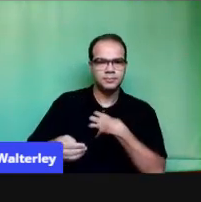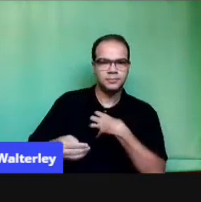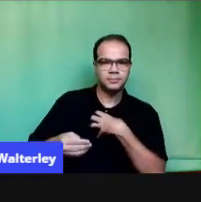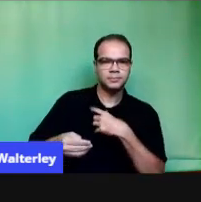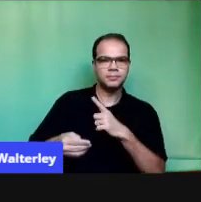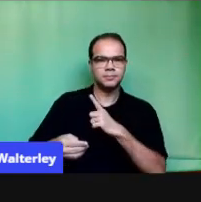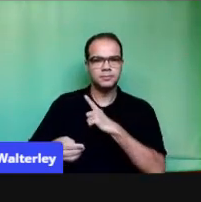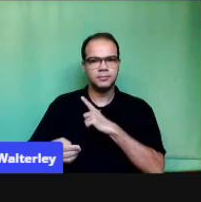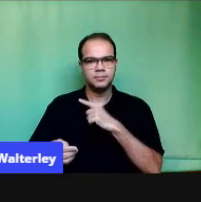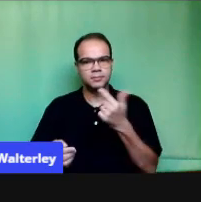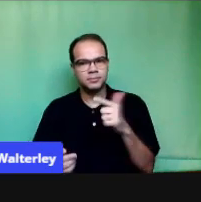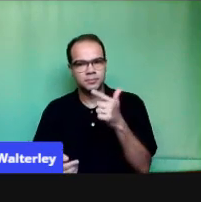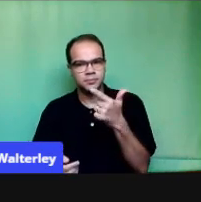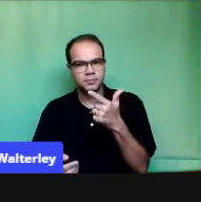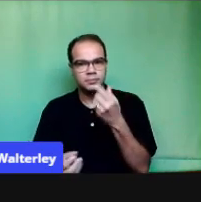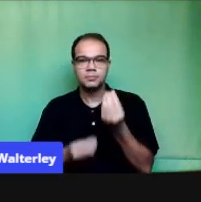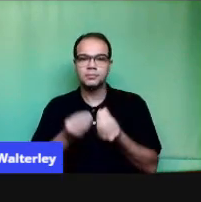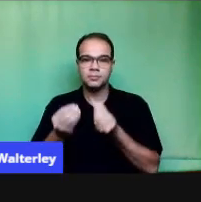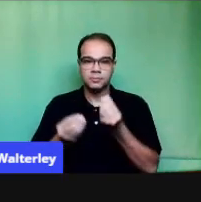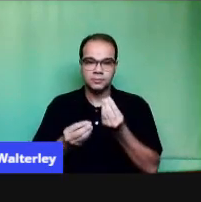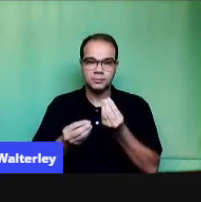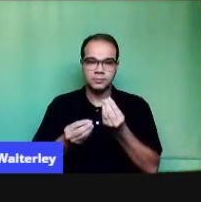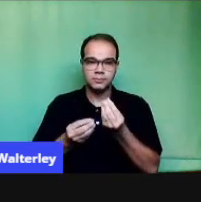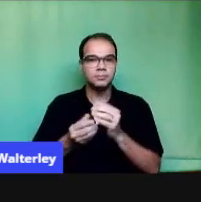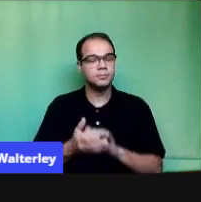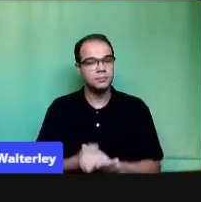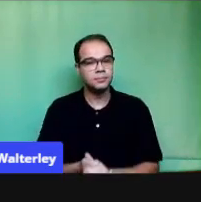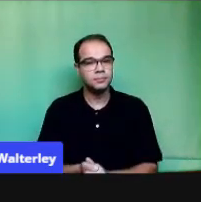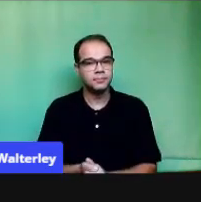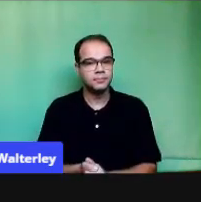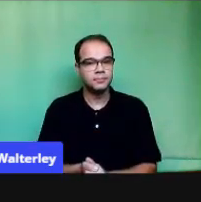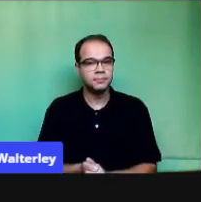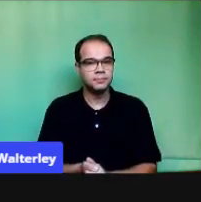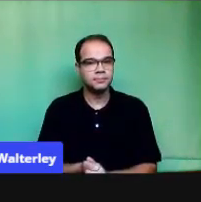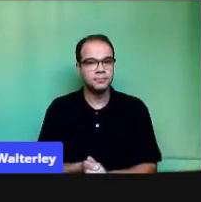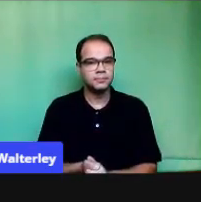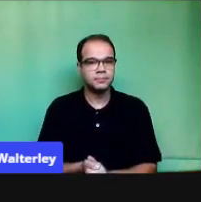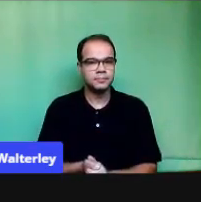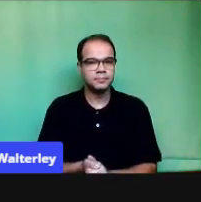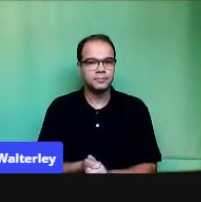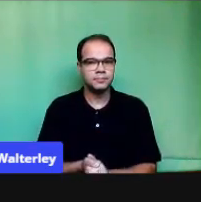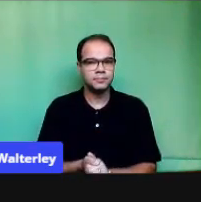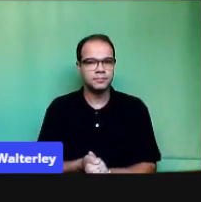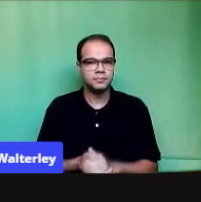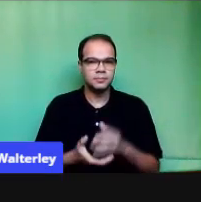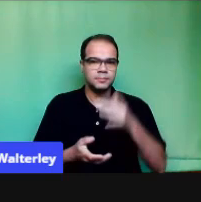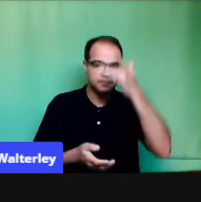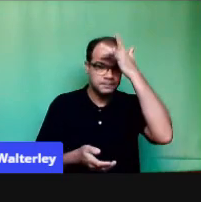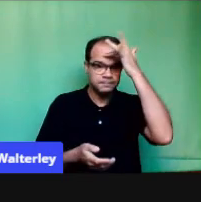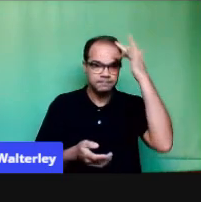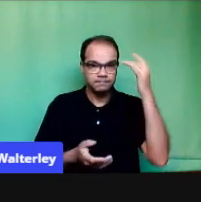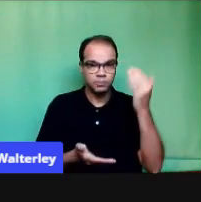hoje, nos sistemas produtivos, já tem uma preocupação muito grande, dá mais um clique, em oferecer